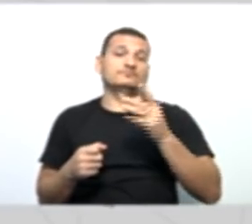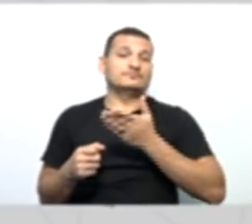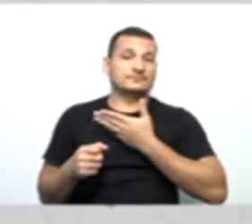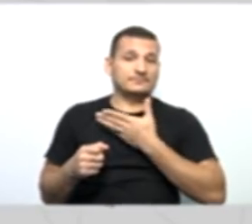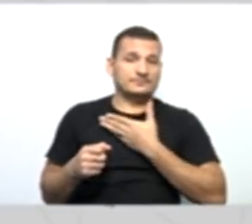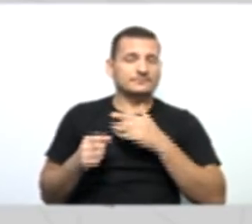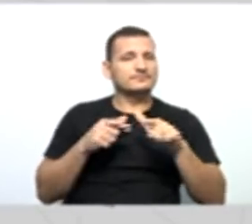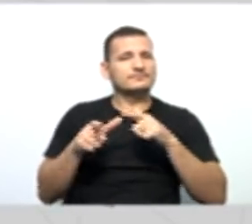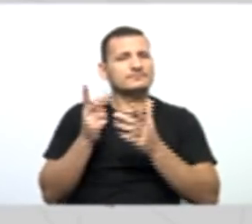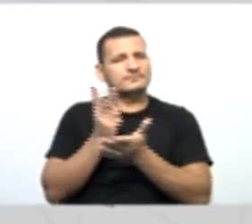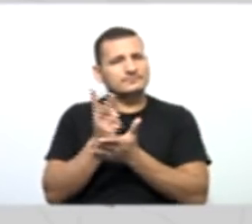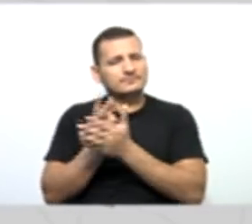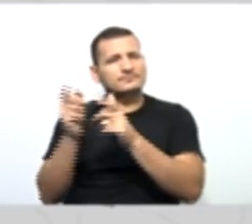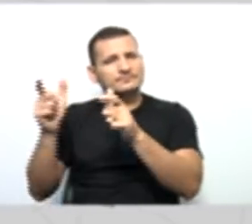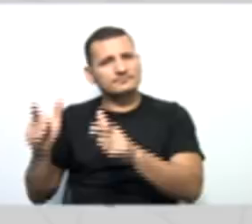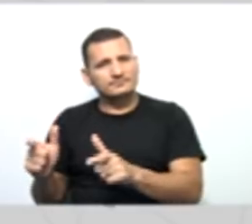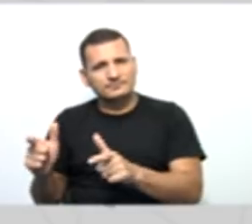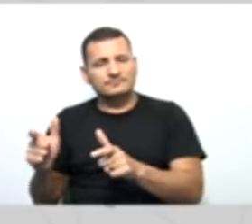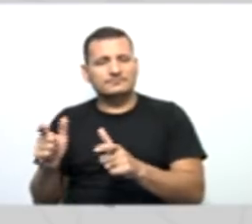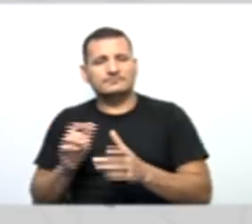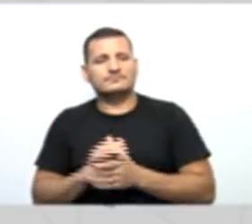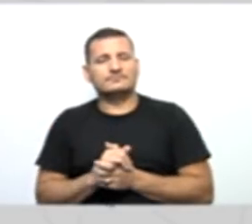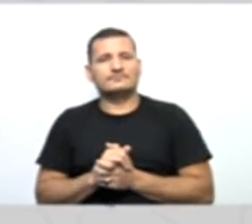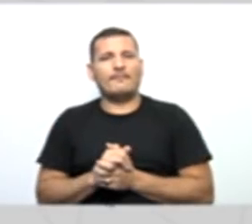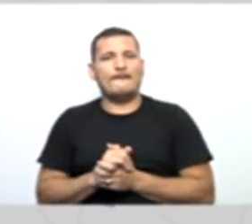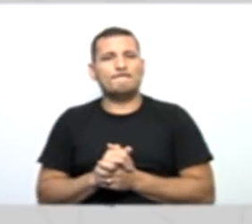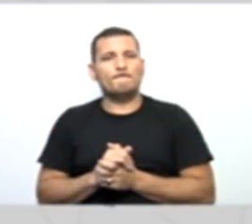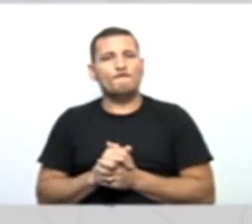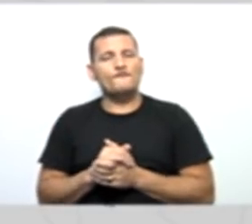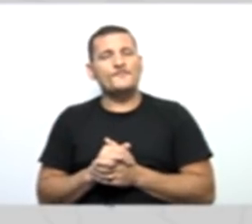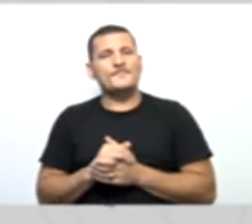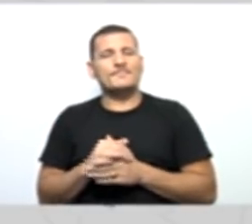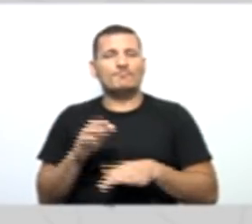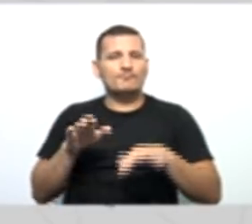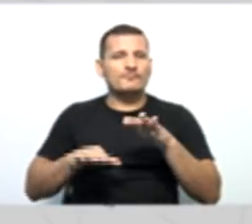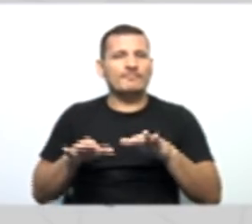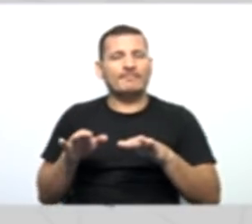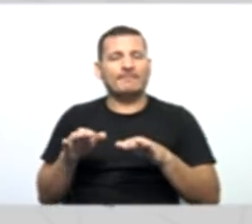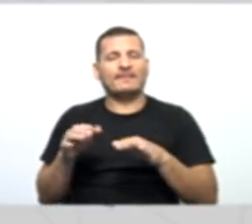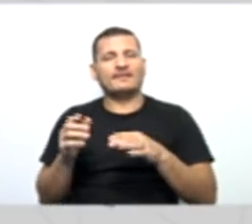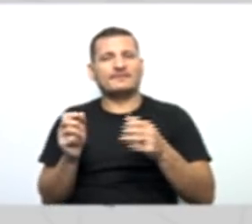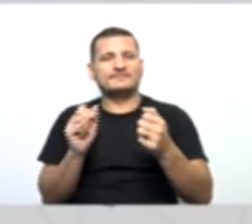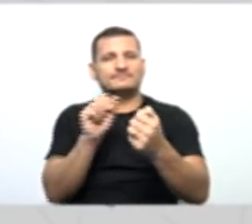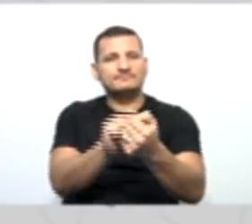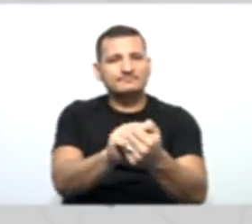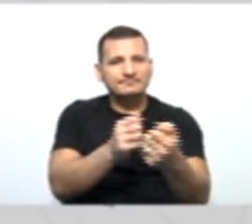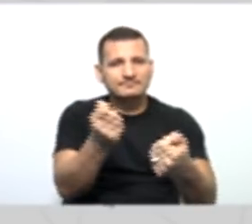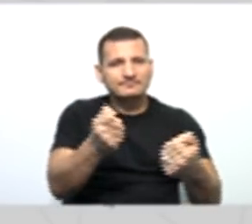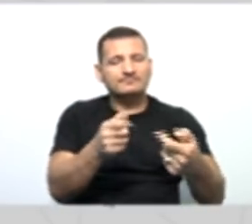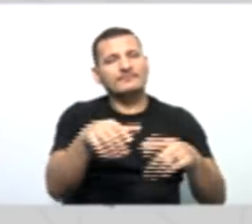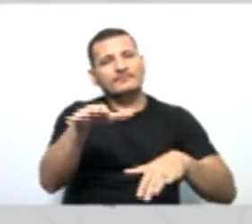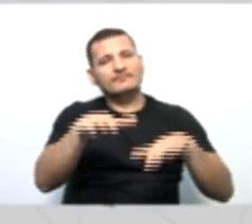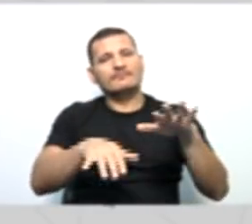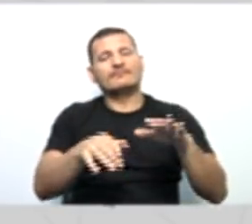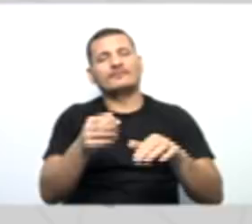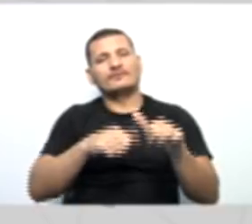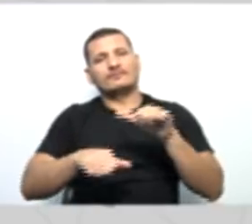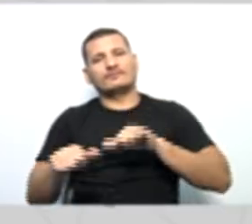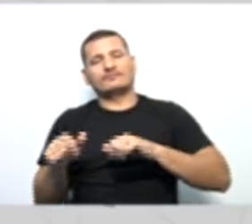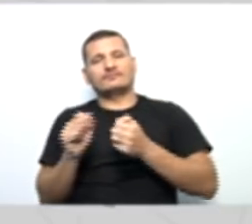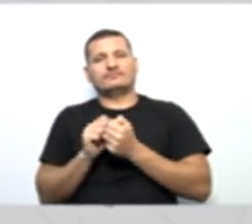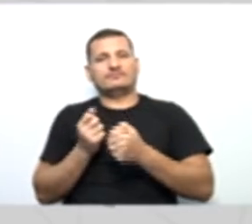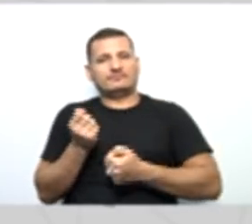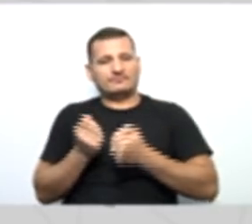vizinho trabalha na mesma direção que você, poxa, faz aí o rodízio, uma vez vai você de carro com ele, outra vez vai ele de carro com você,